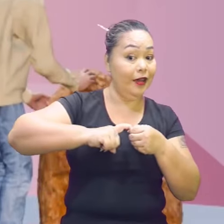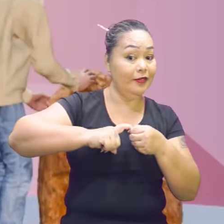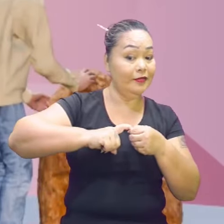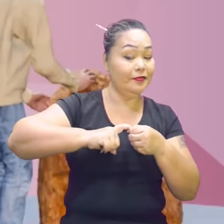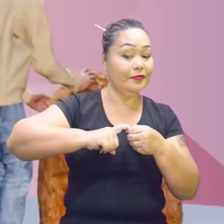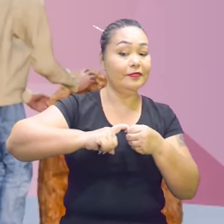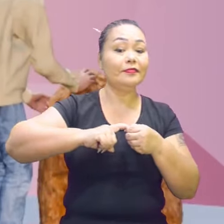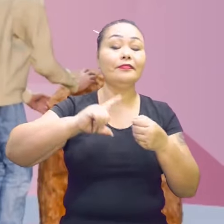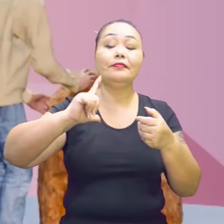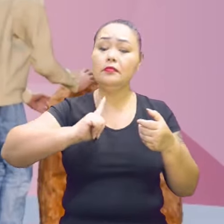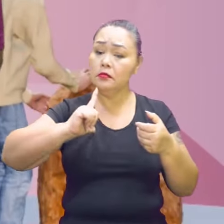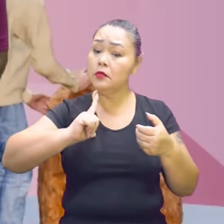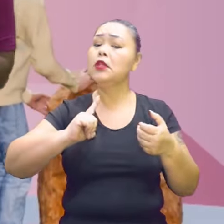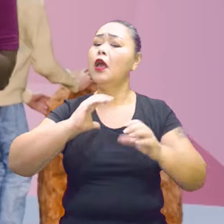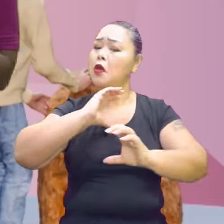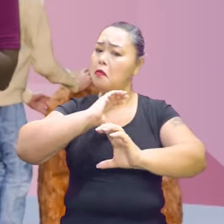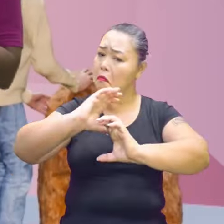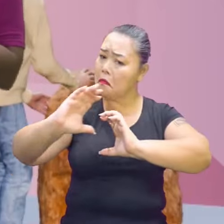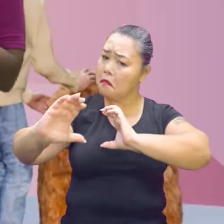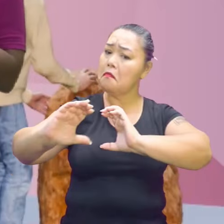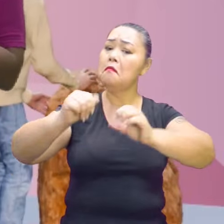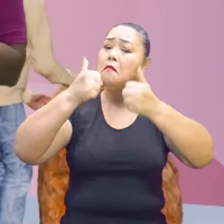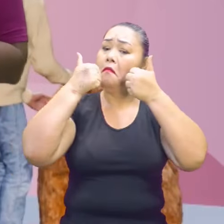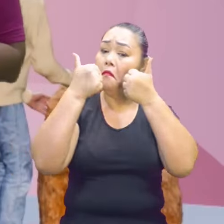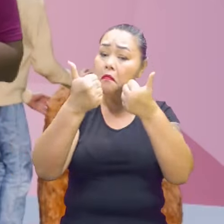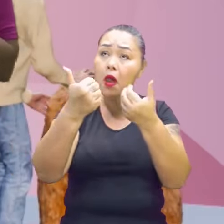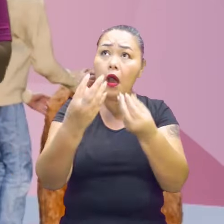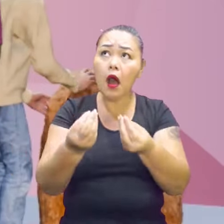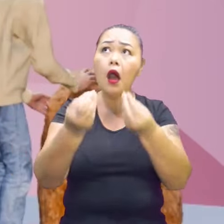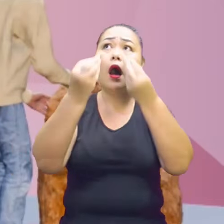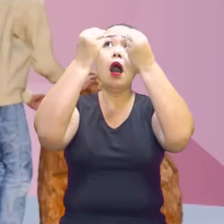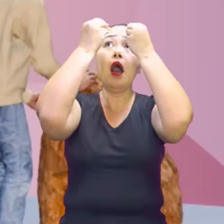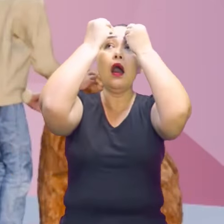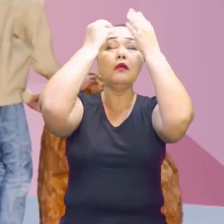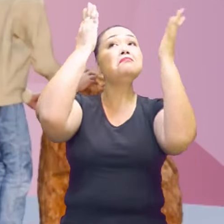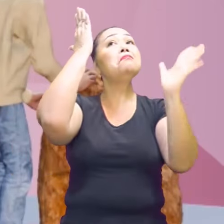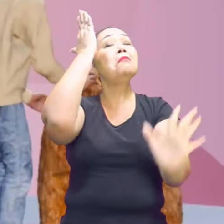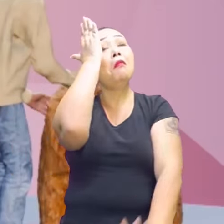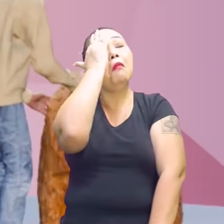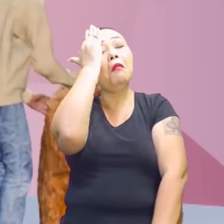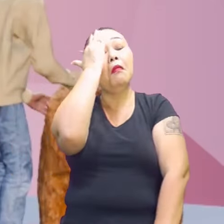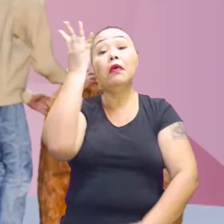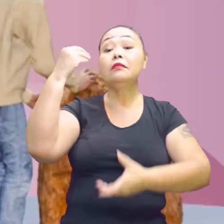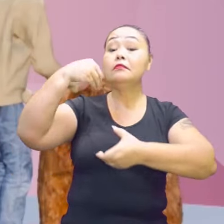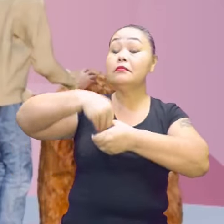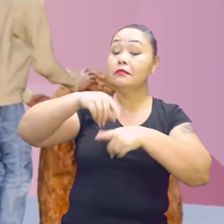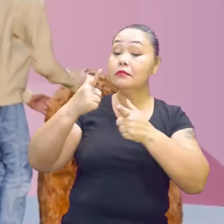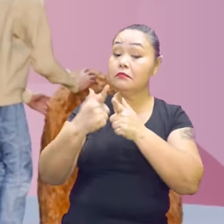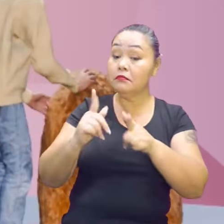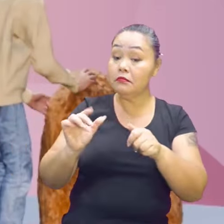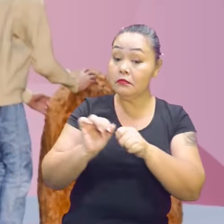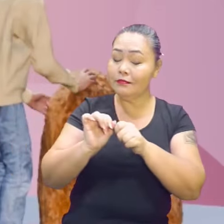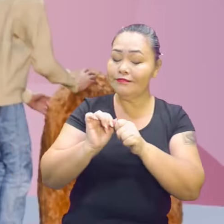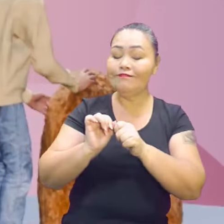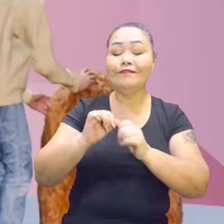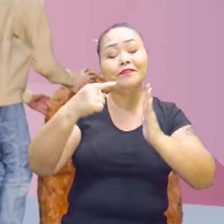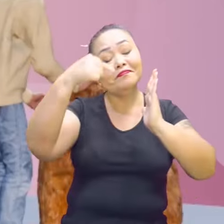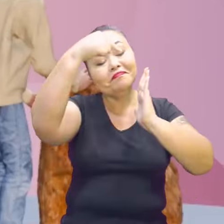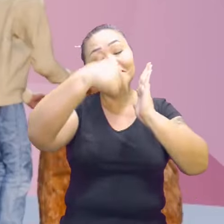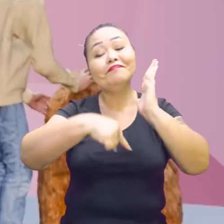volta. Houve a comunicação, ela foi compreensível, porém, dentro da gramática, seguem